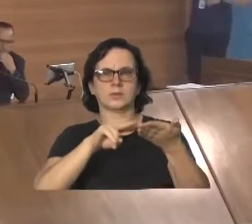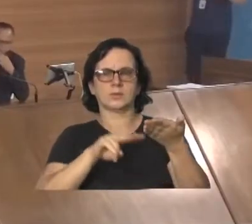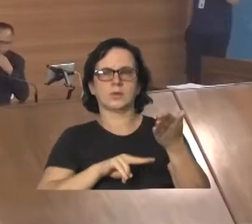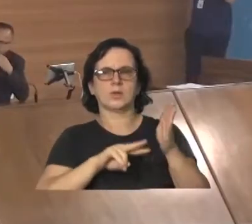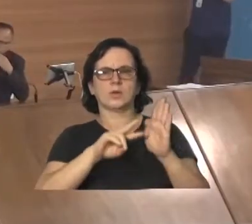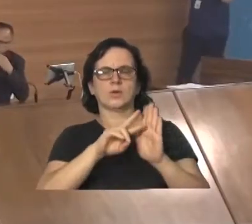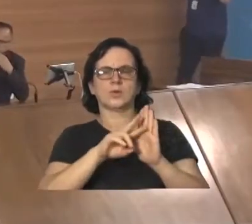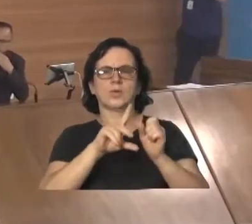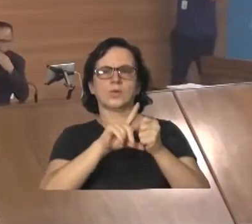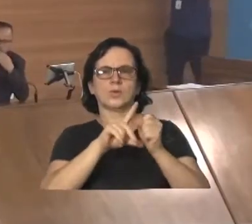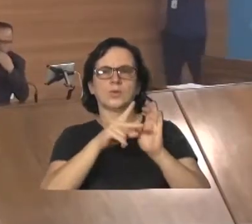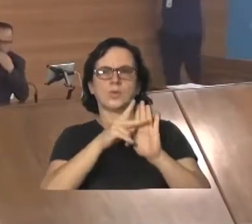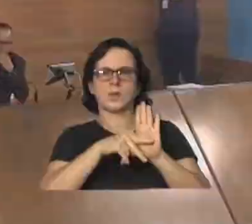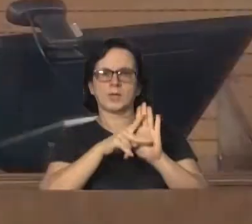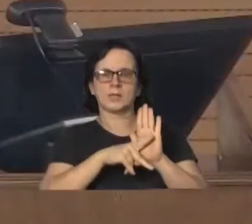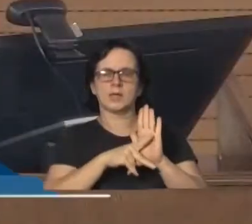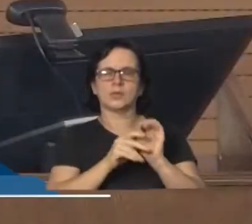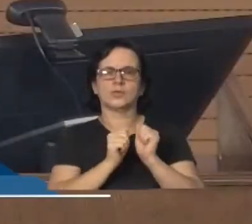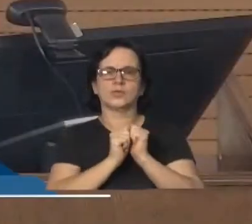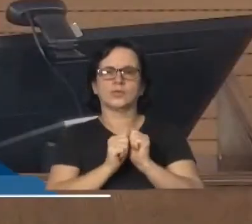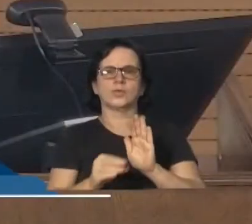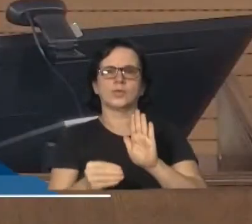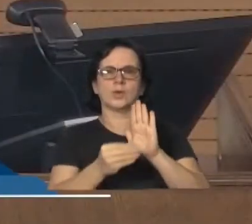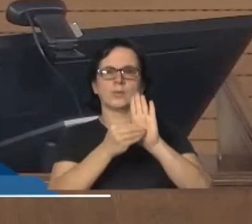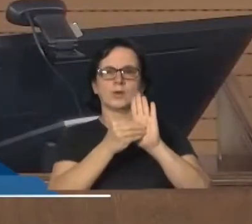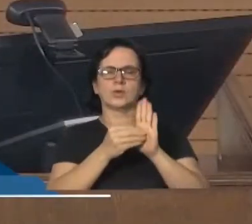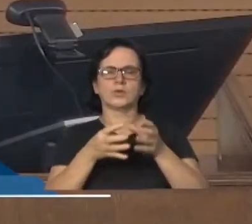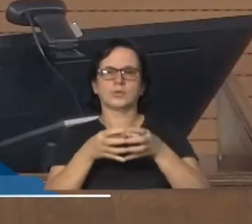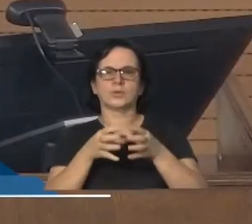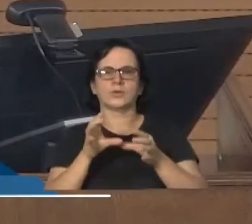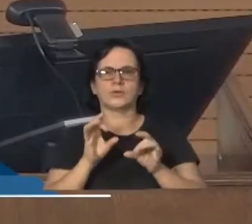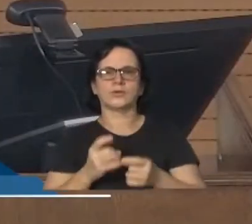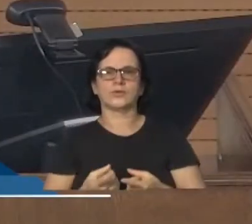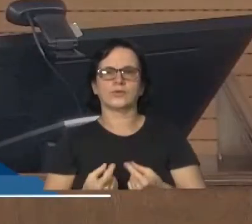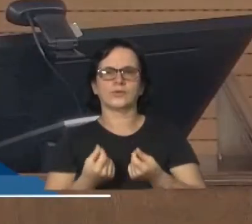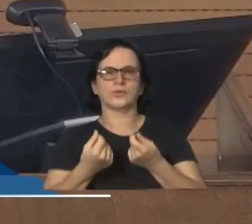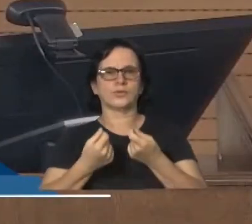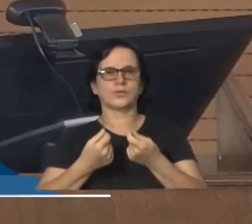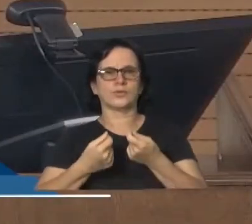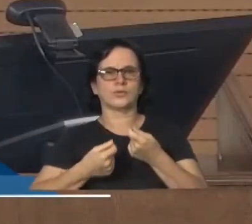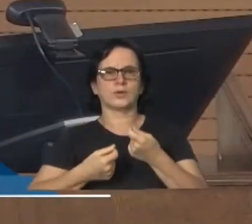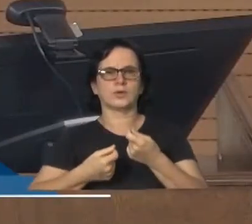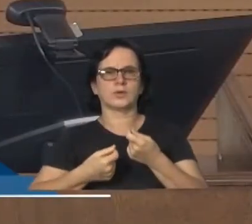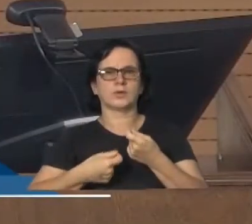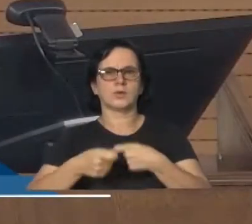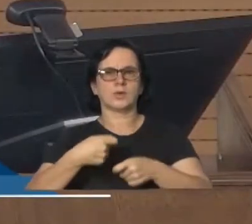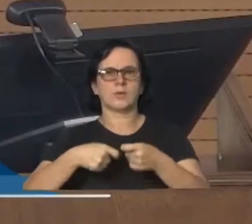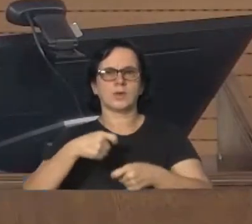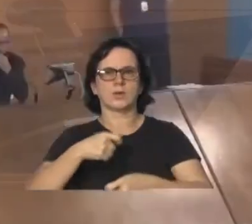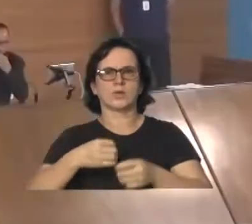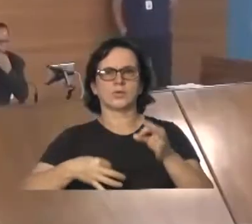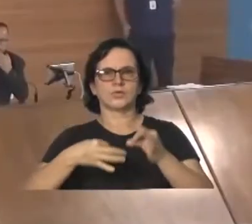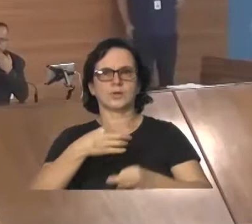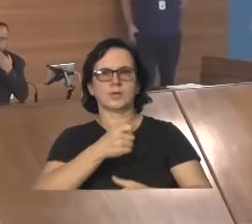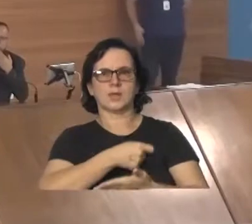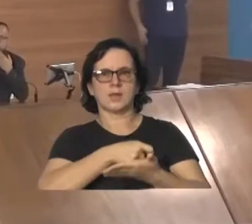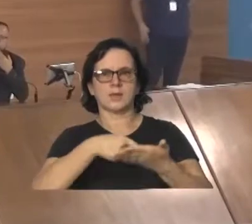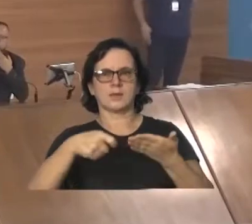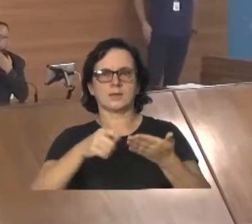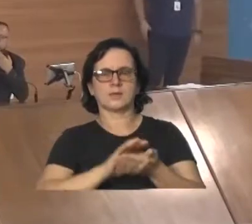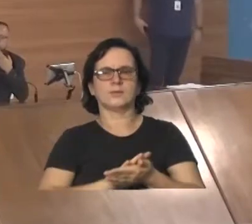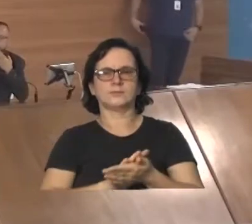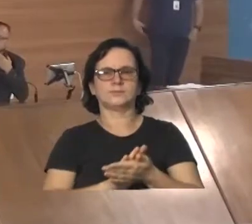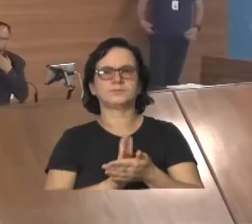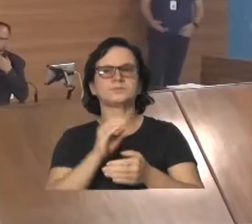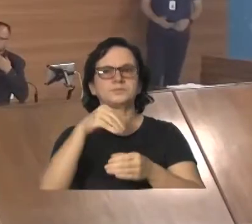sessão ordinária na Câmara de Cubatão. A SEV, Comissão Especial de Vereadores, composta por 3 membros, para que no prazo